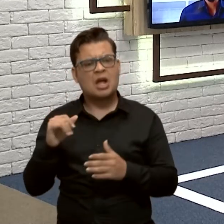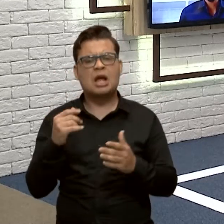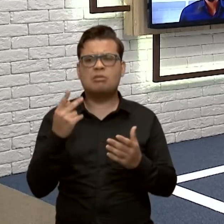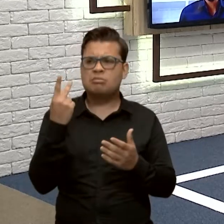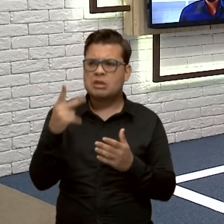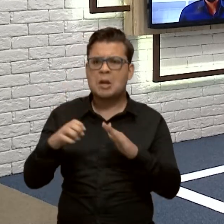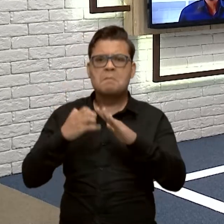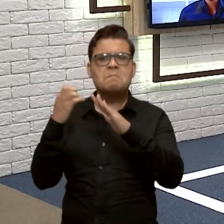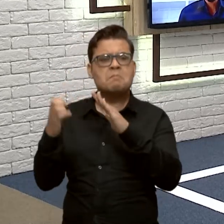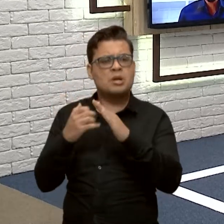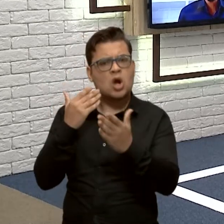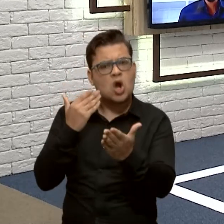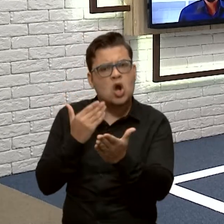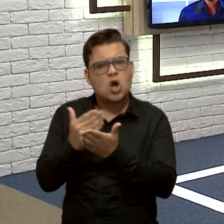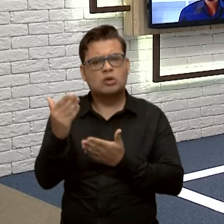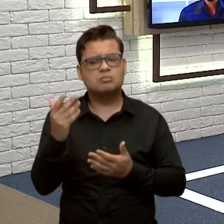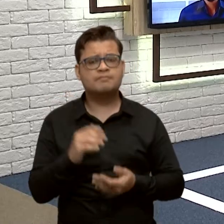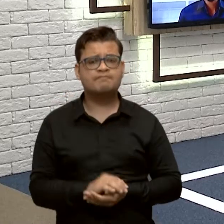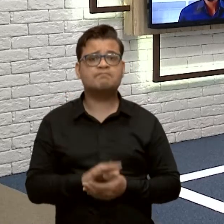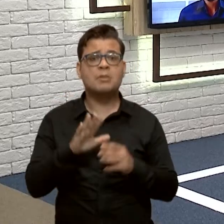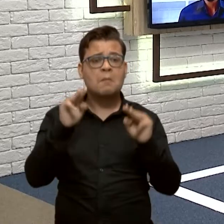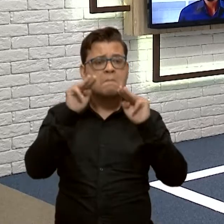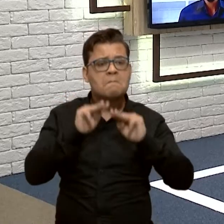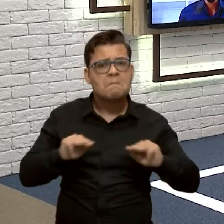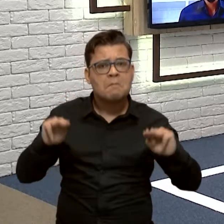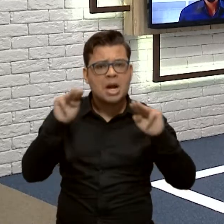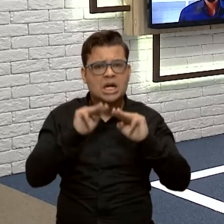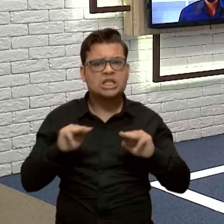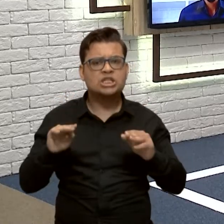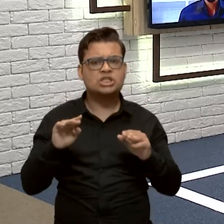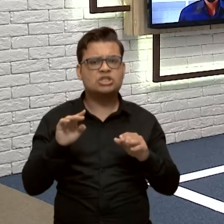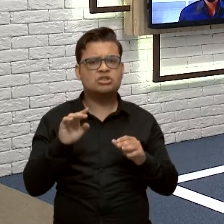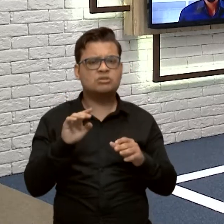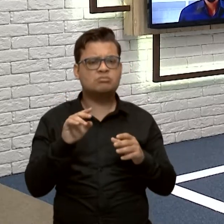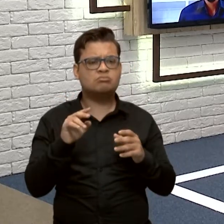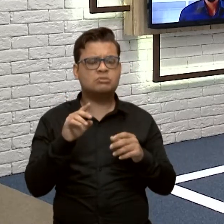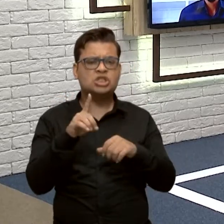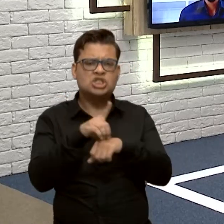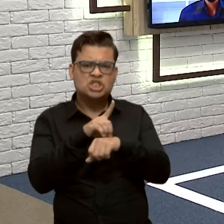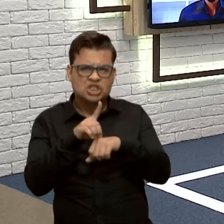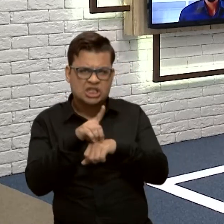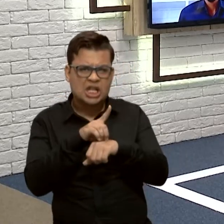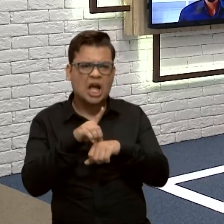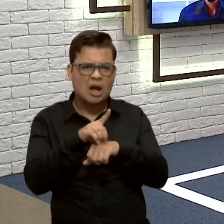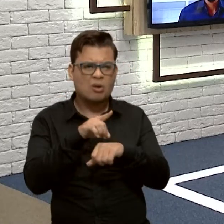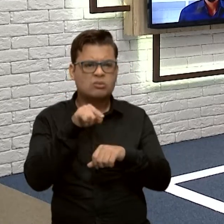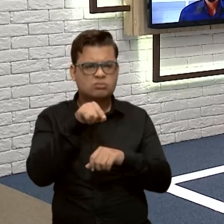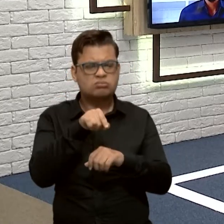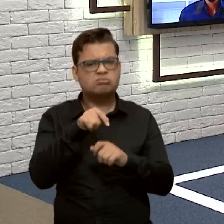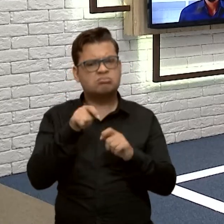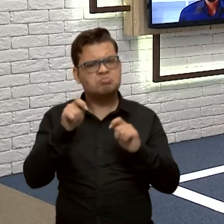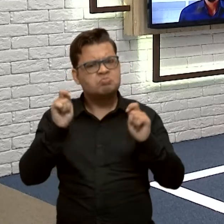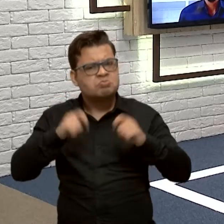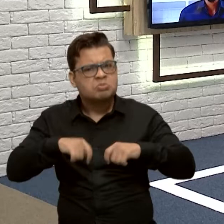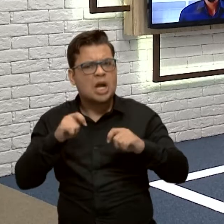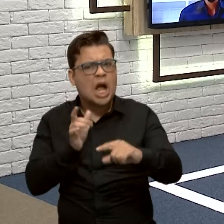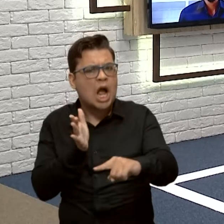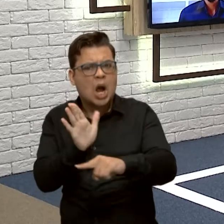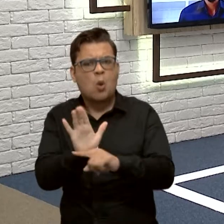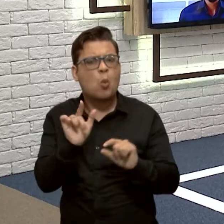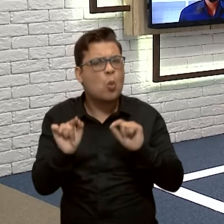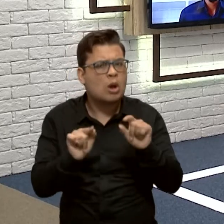próprio. O que o marketing digital pode trazer de vantagem e quais as dicas mais básicas assim que a gente pode